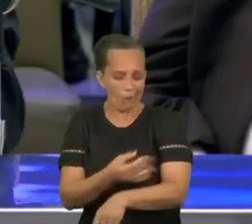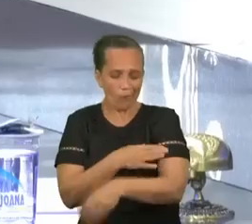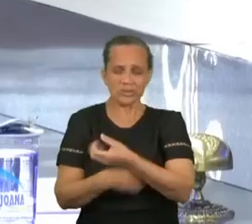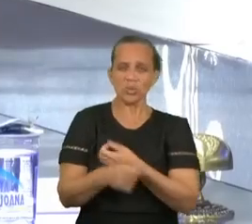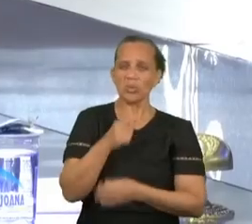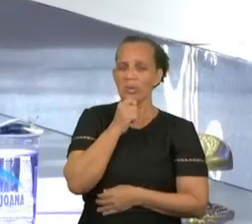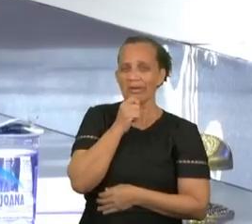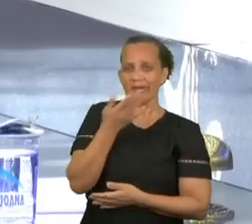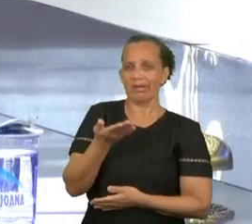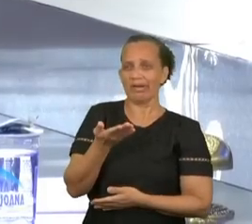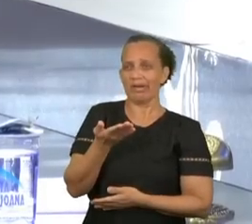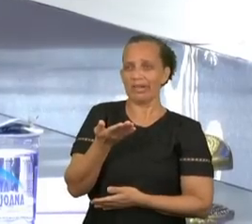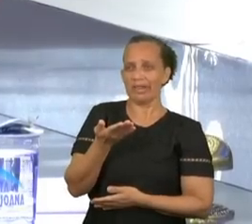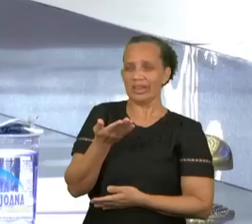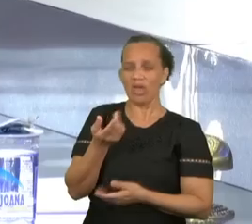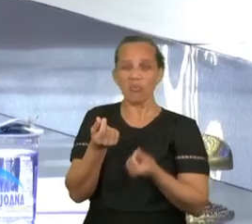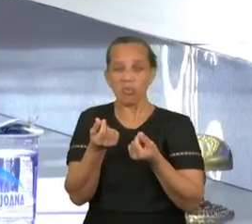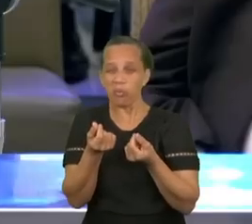prostituído gastou